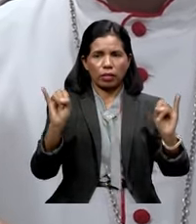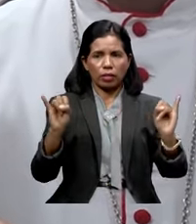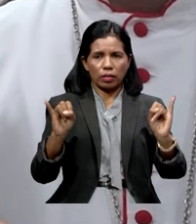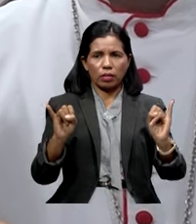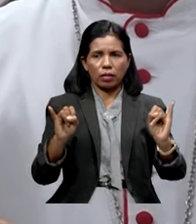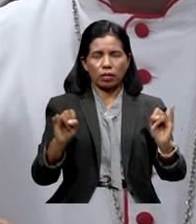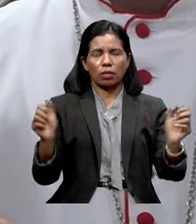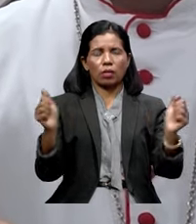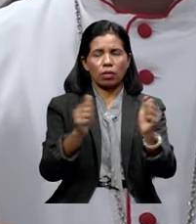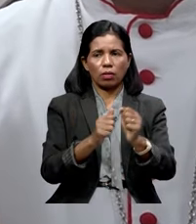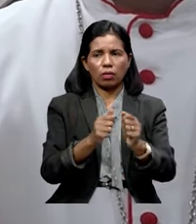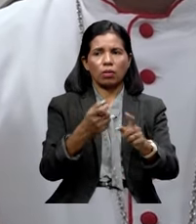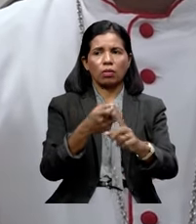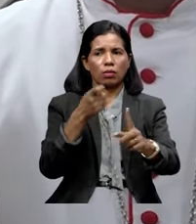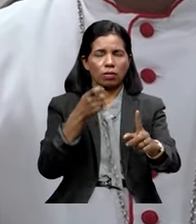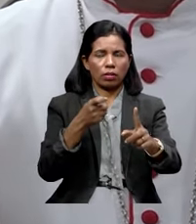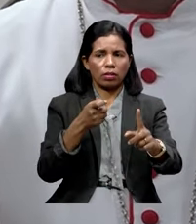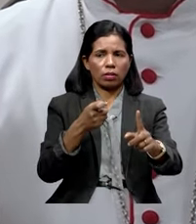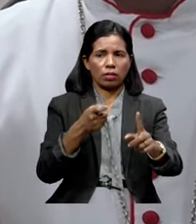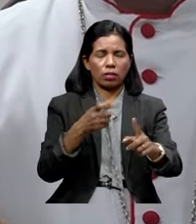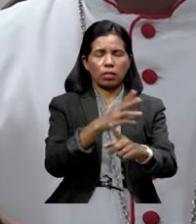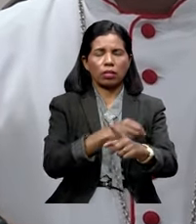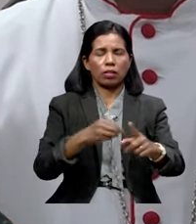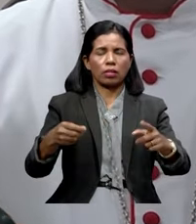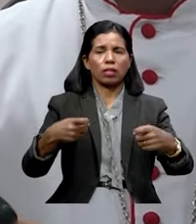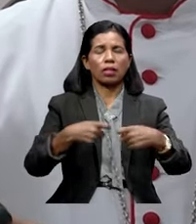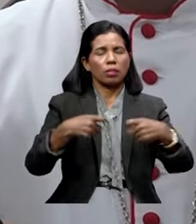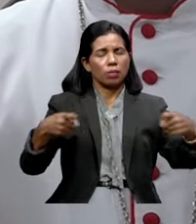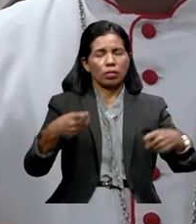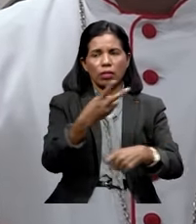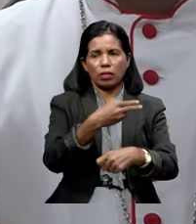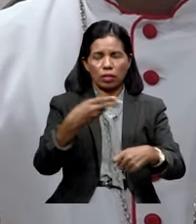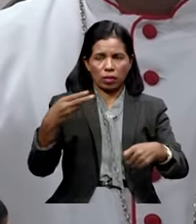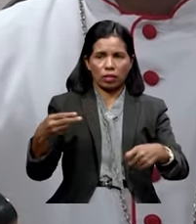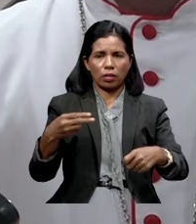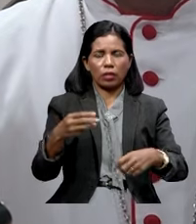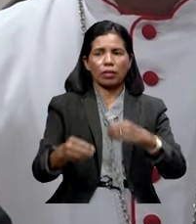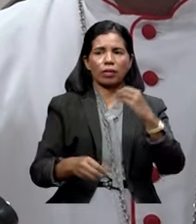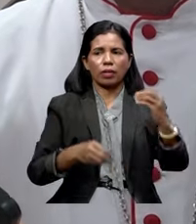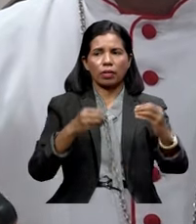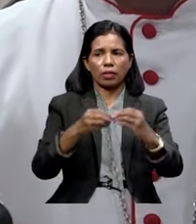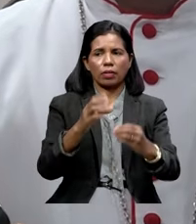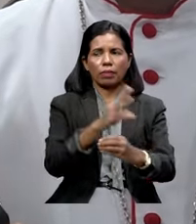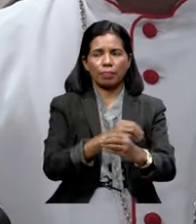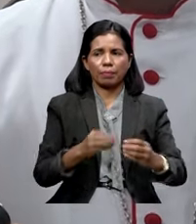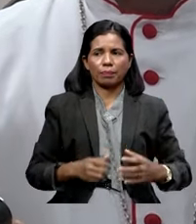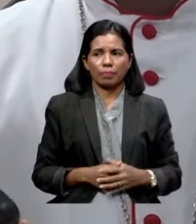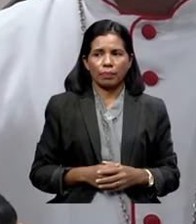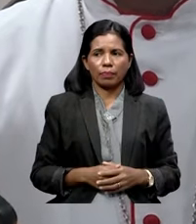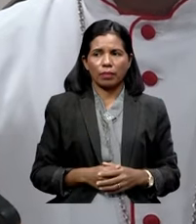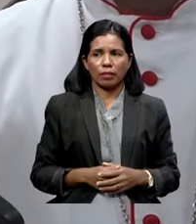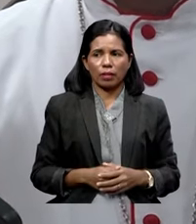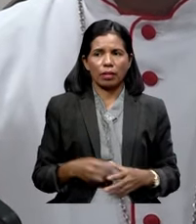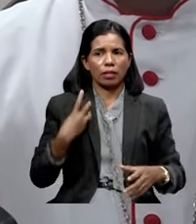a opressão, você, do domínio indonésio, né? Colonialismo, né? Então,